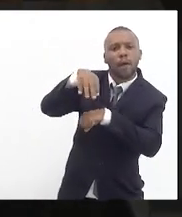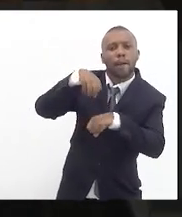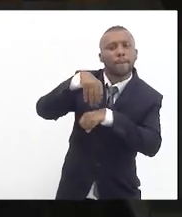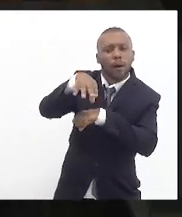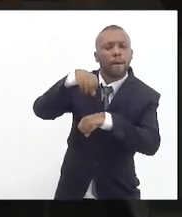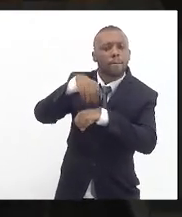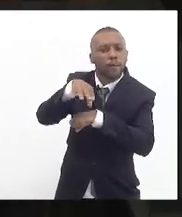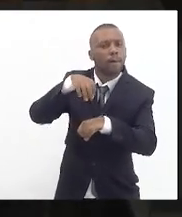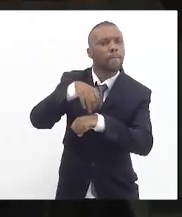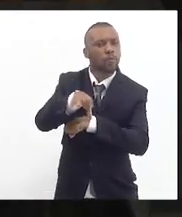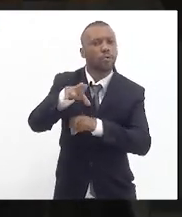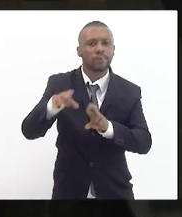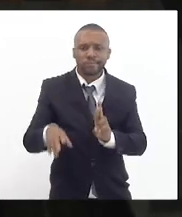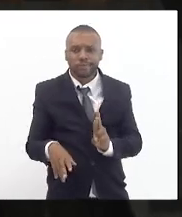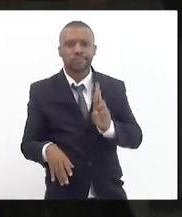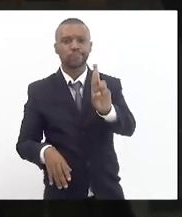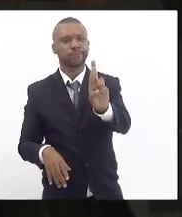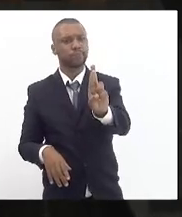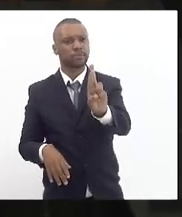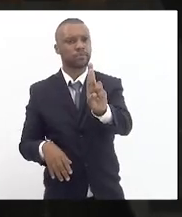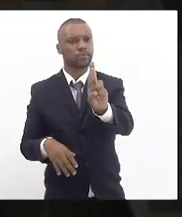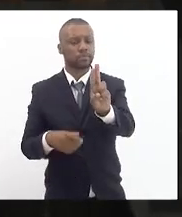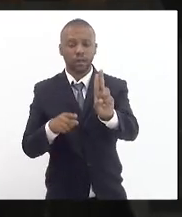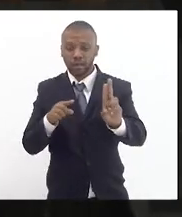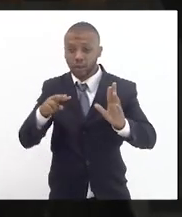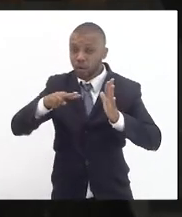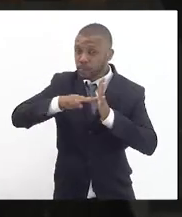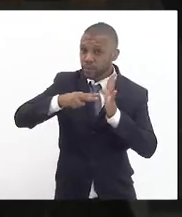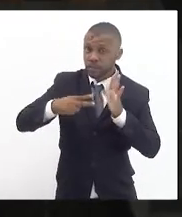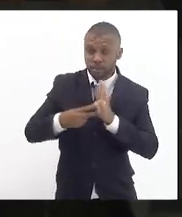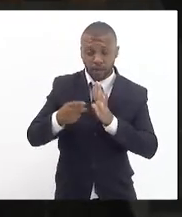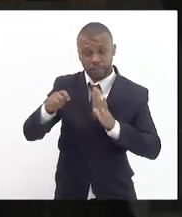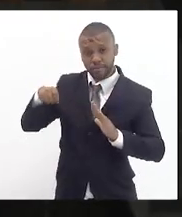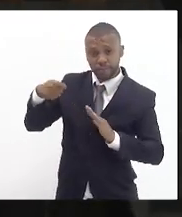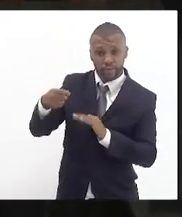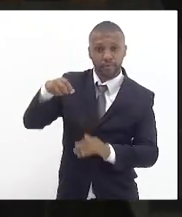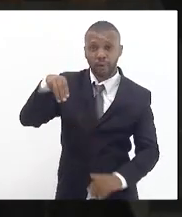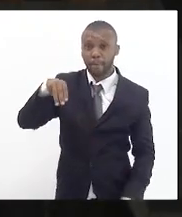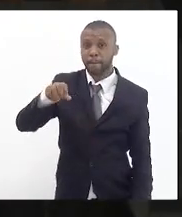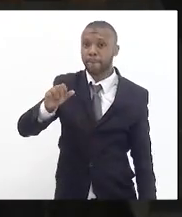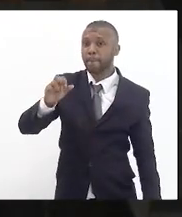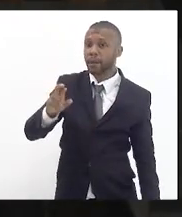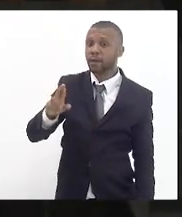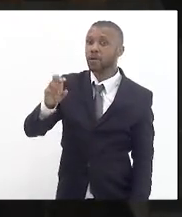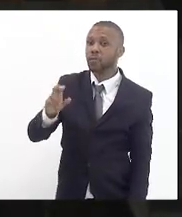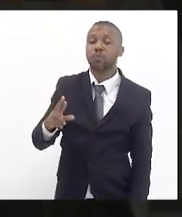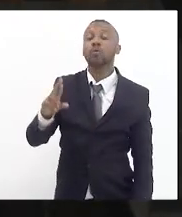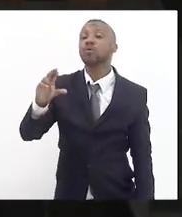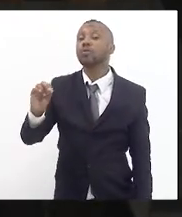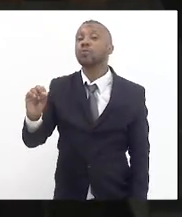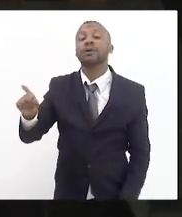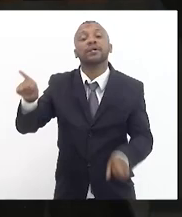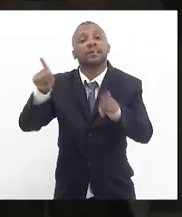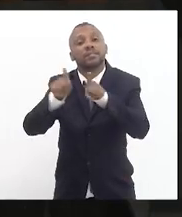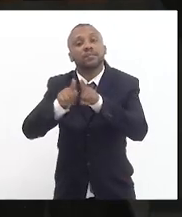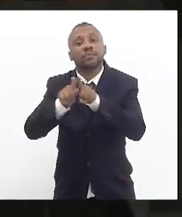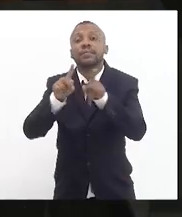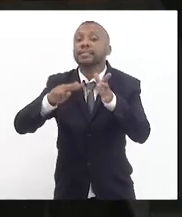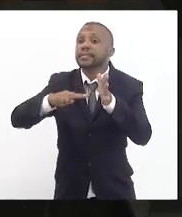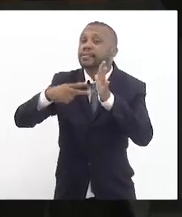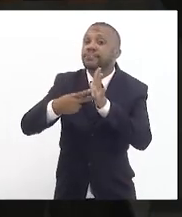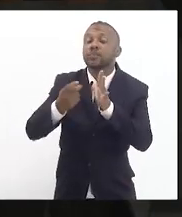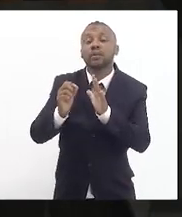vai na frente Esse é um dos significados de mercúrio mas também significa a